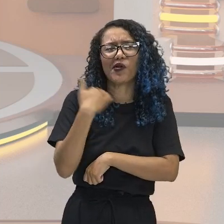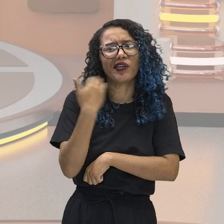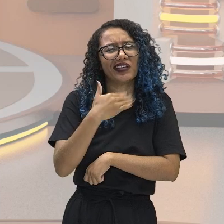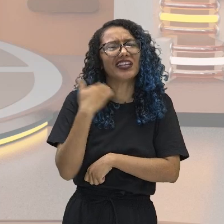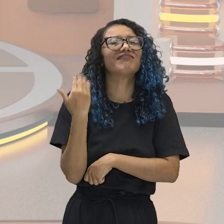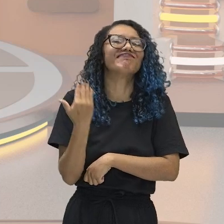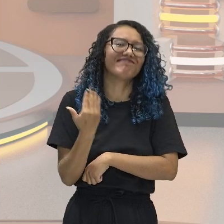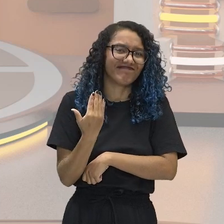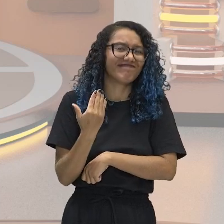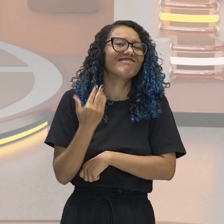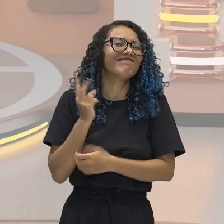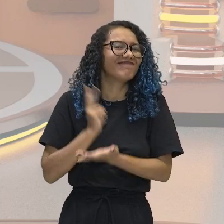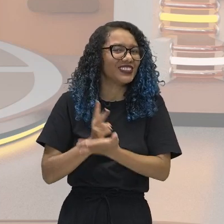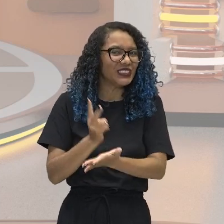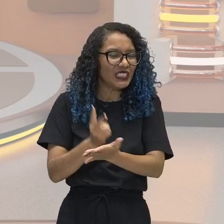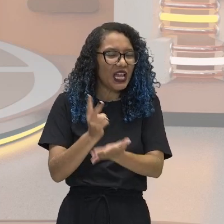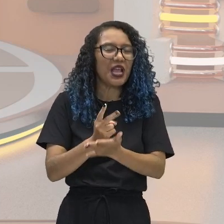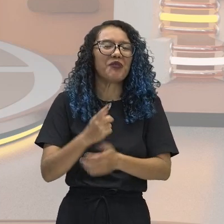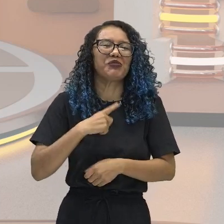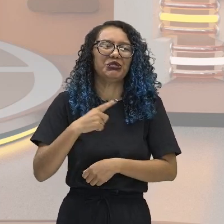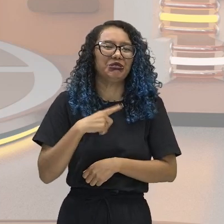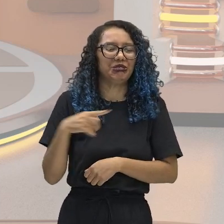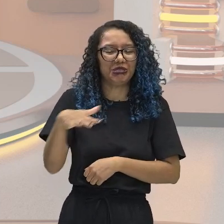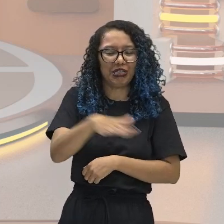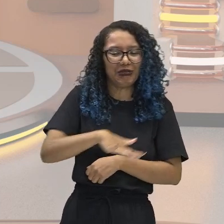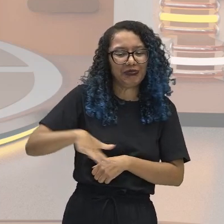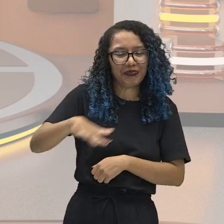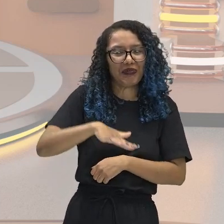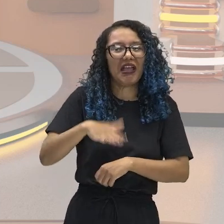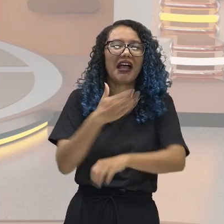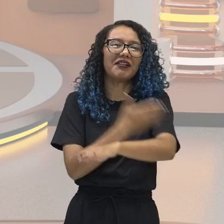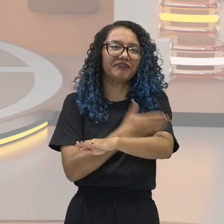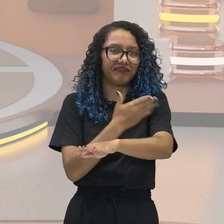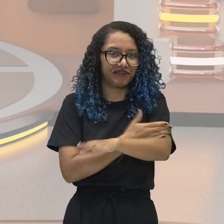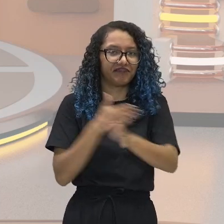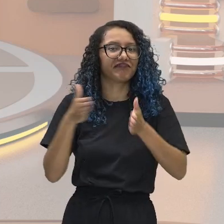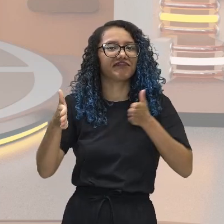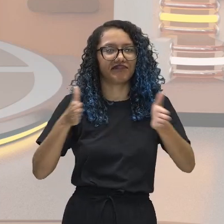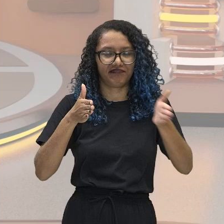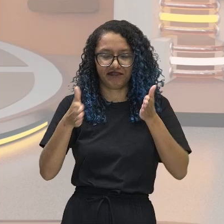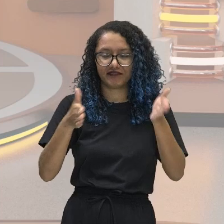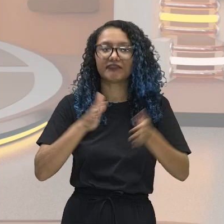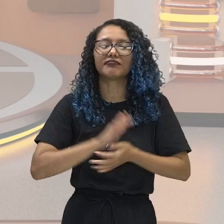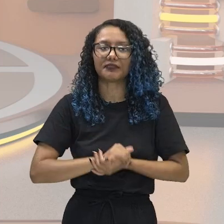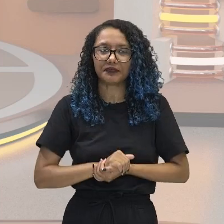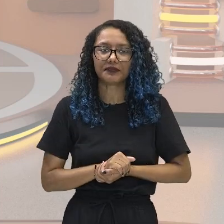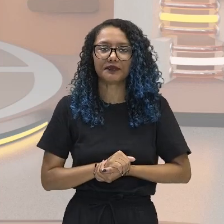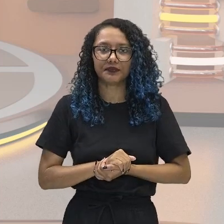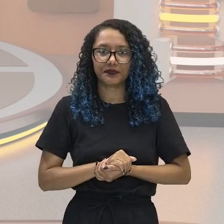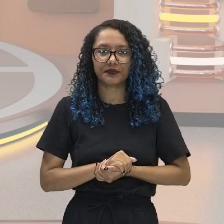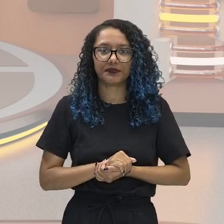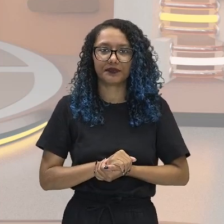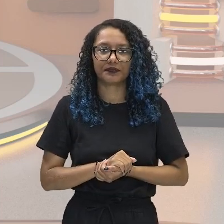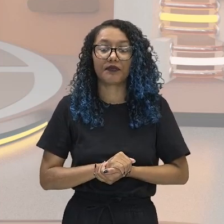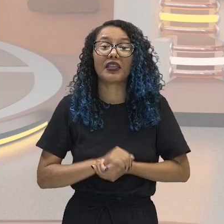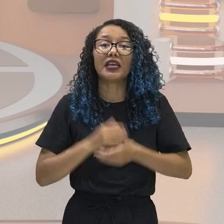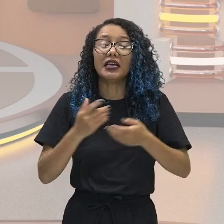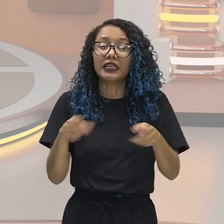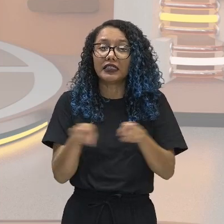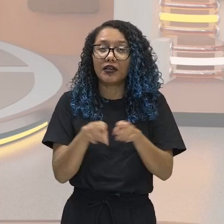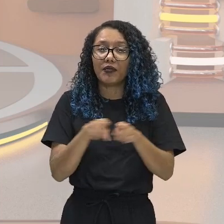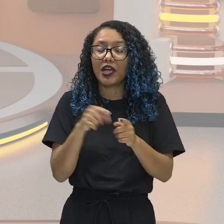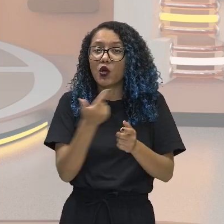aquelas pessoas que moravam ali na Idade Média. Inclusive, um dos fatores que marcaram a Idade Média é a